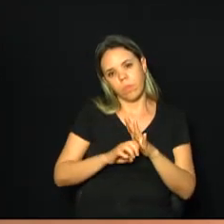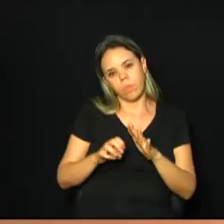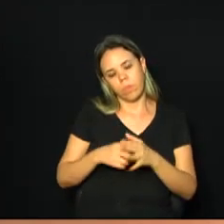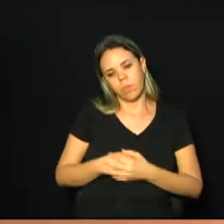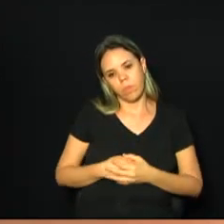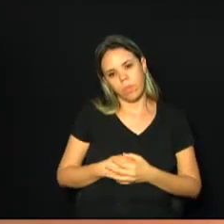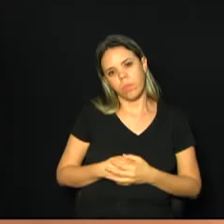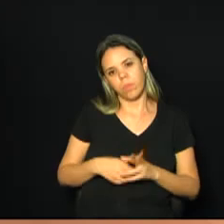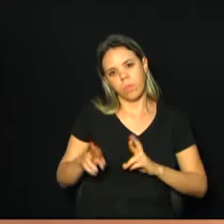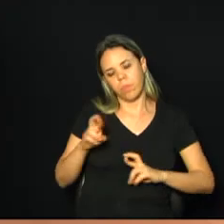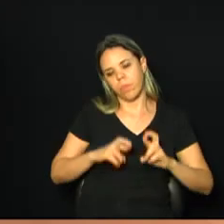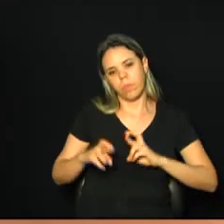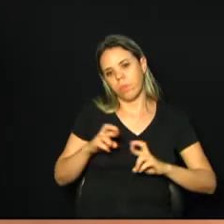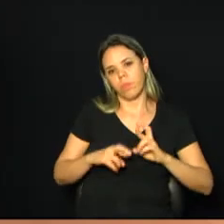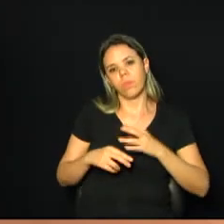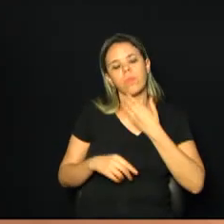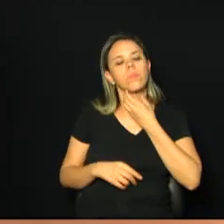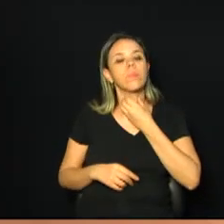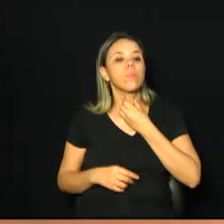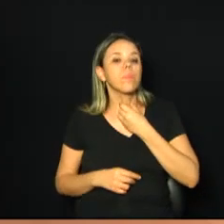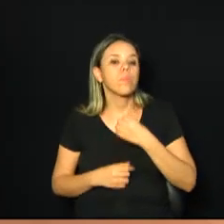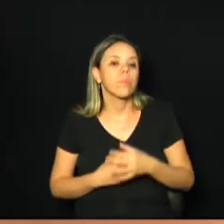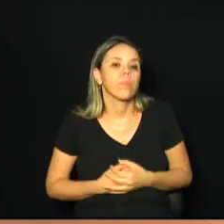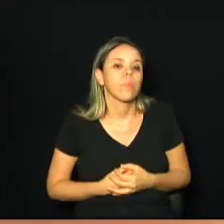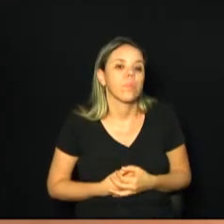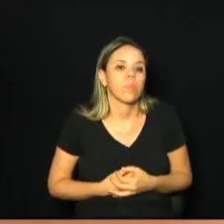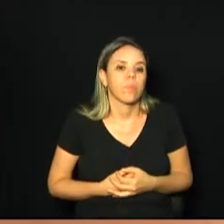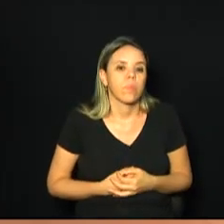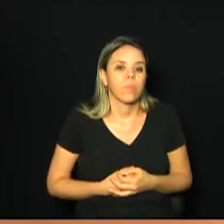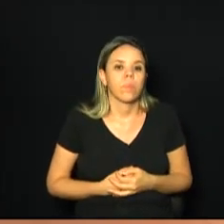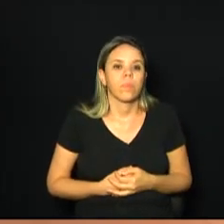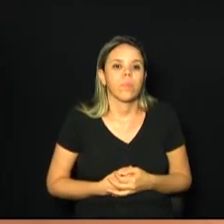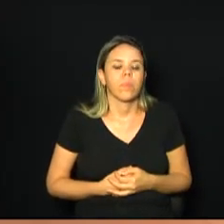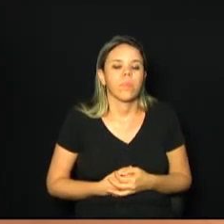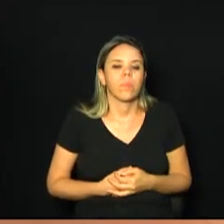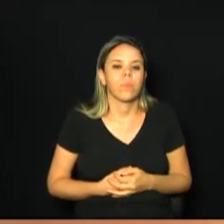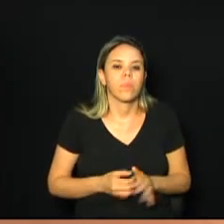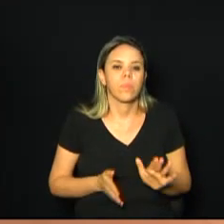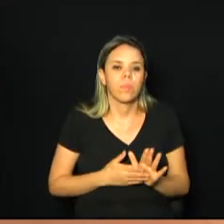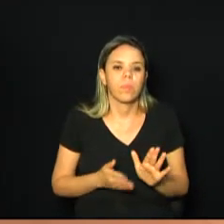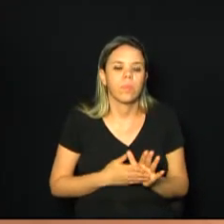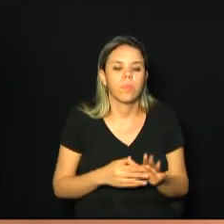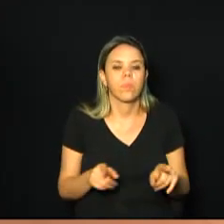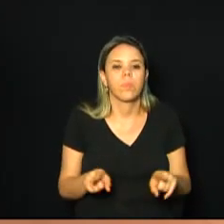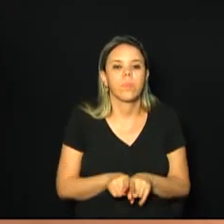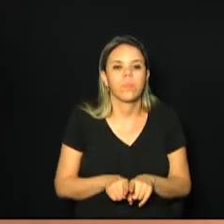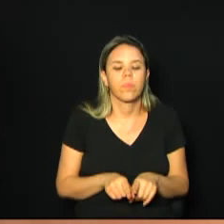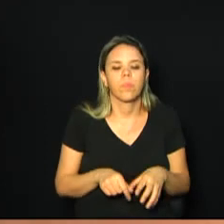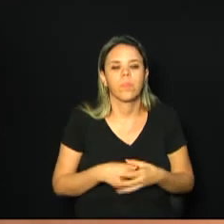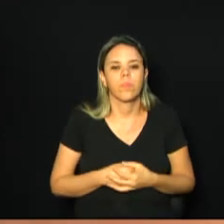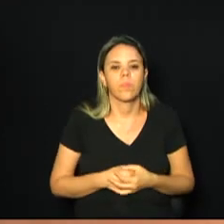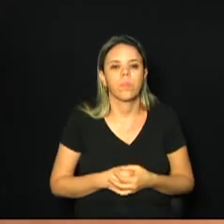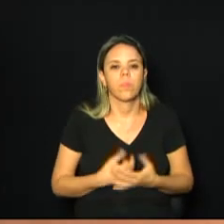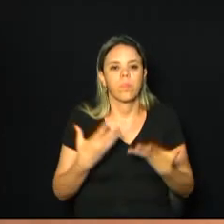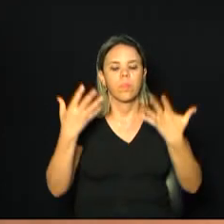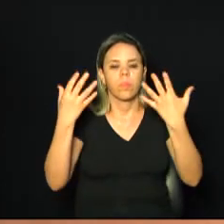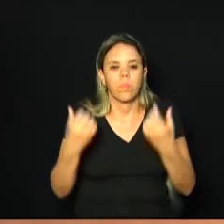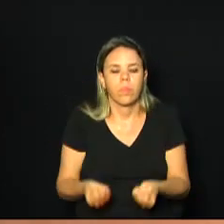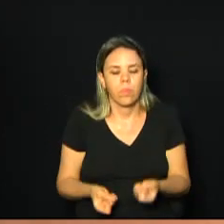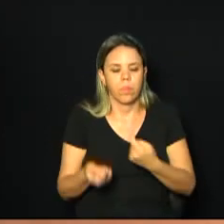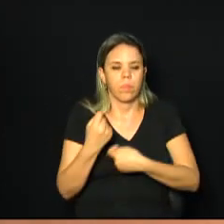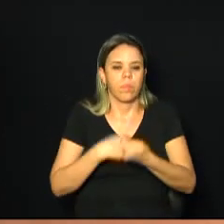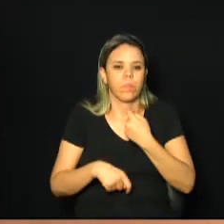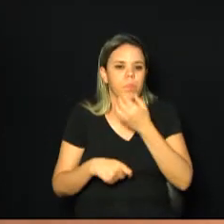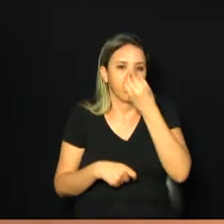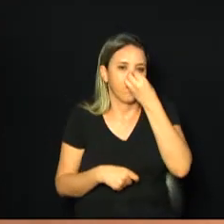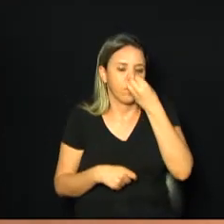como fiscalizadora e proponente também de aceitação de mercado,